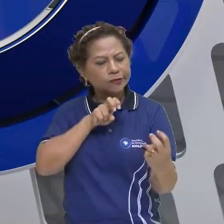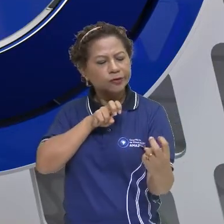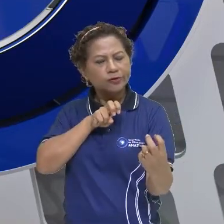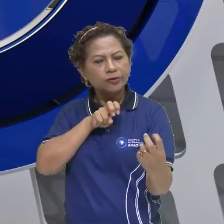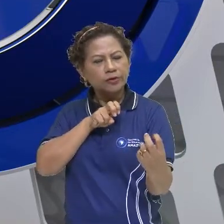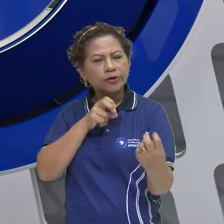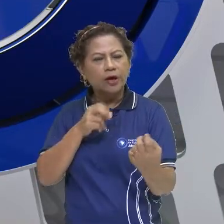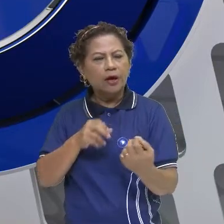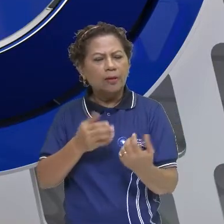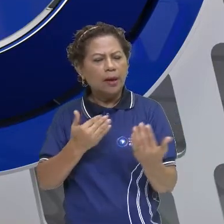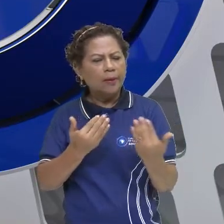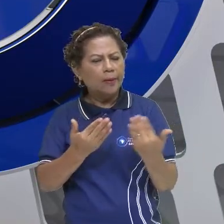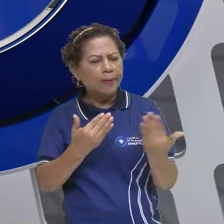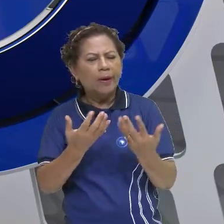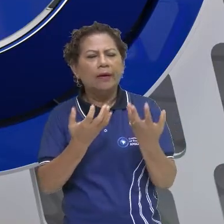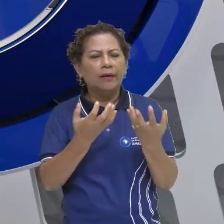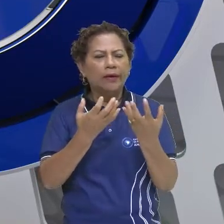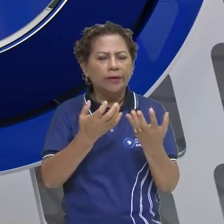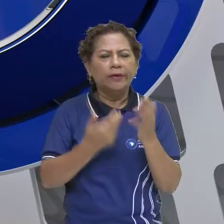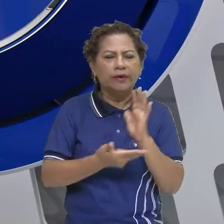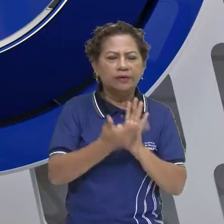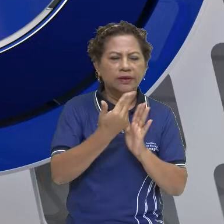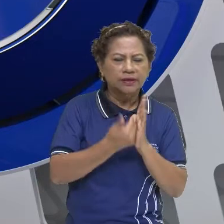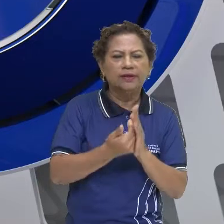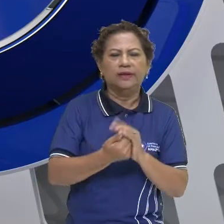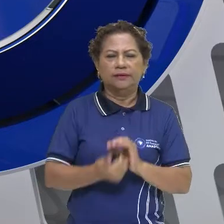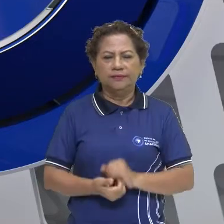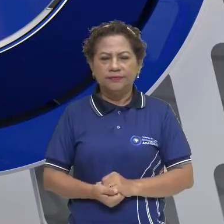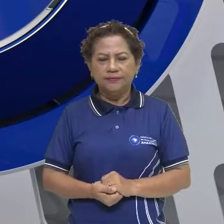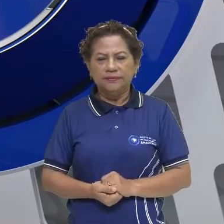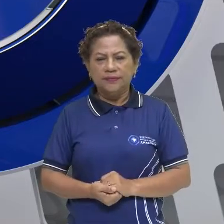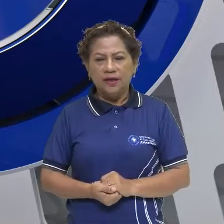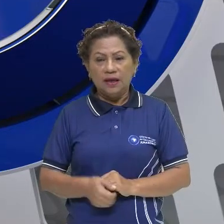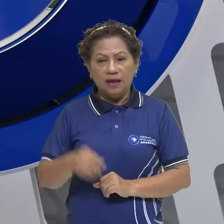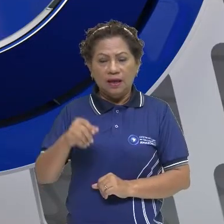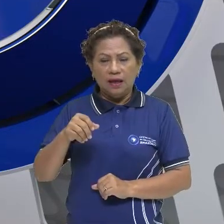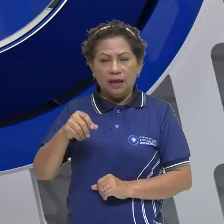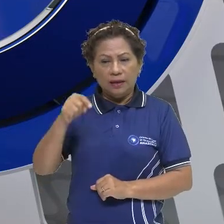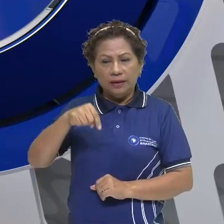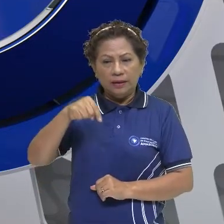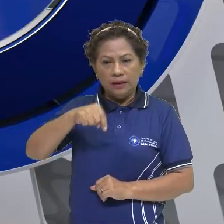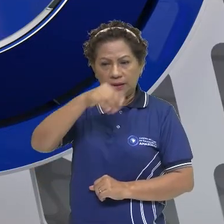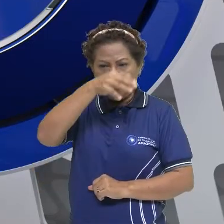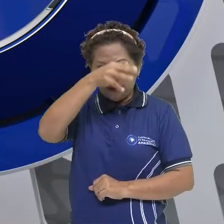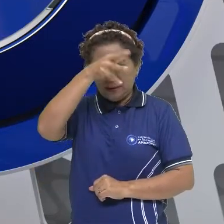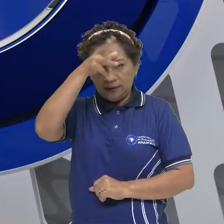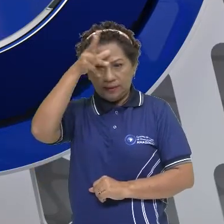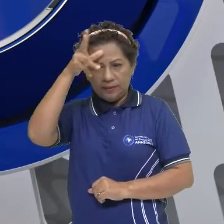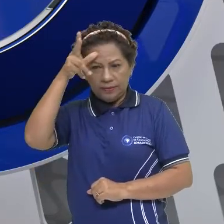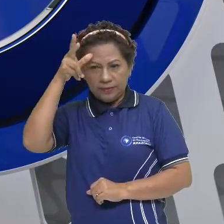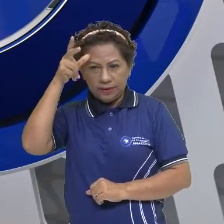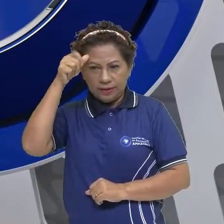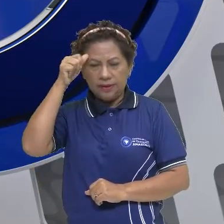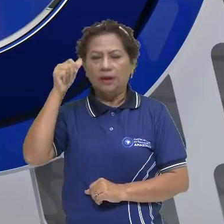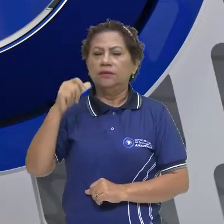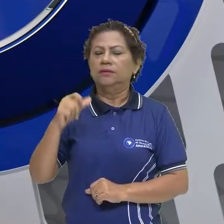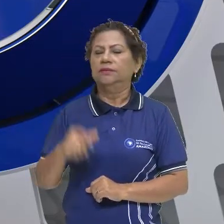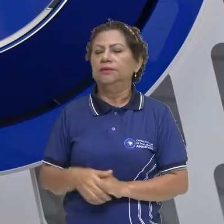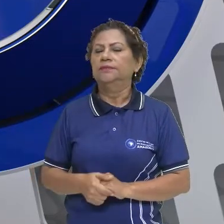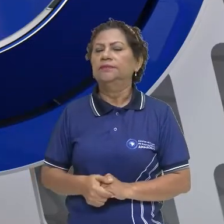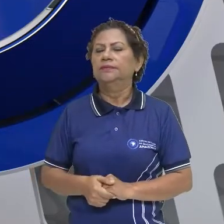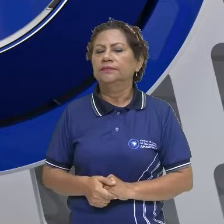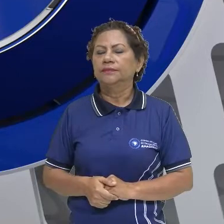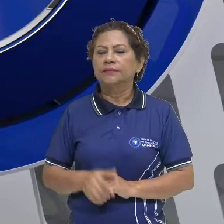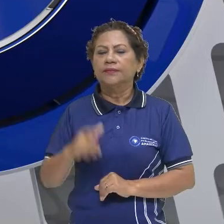assim, com uma temática específica. Aqui em Manaus, quando vocês tiverem a oportunidade de visitar, existem